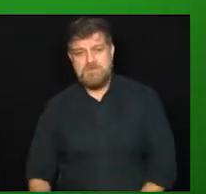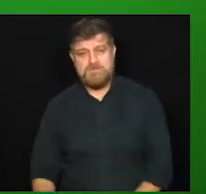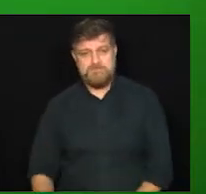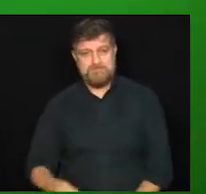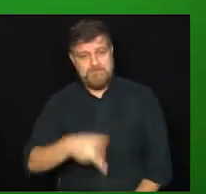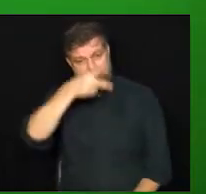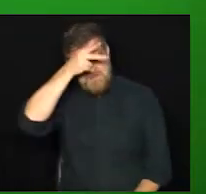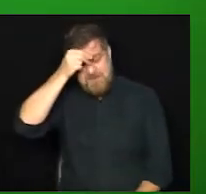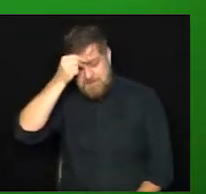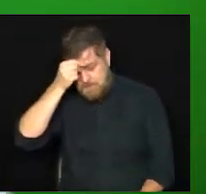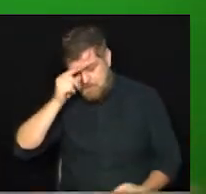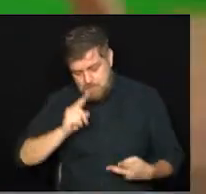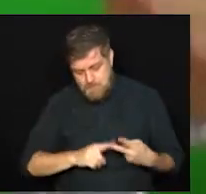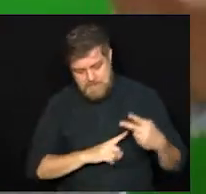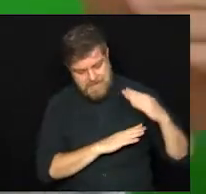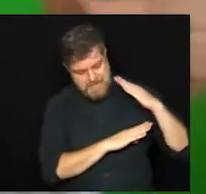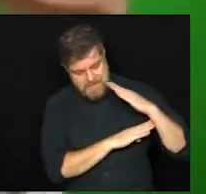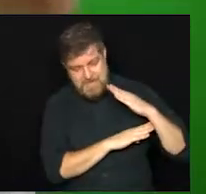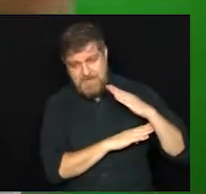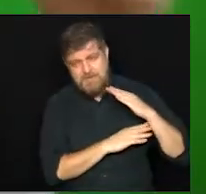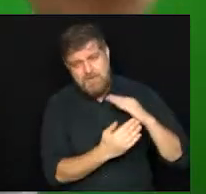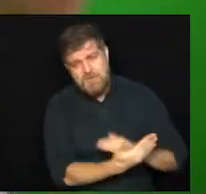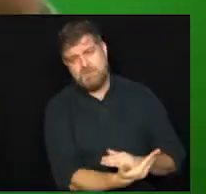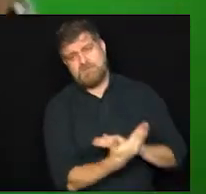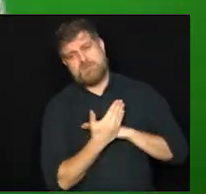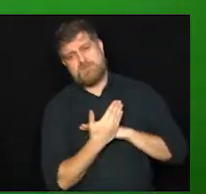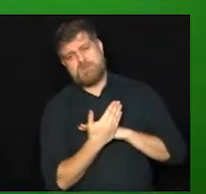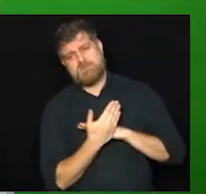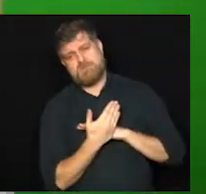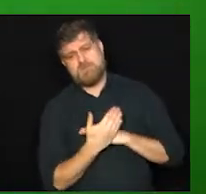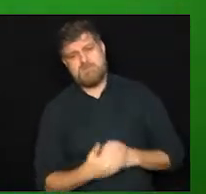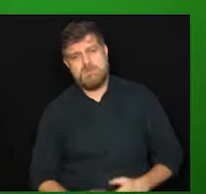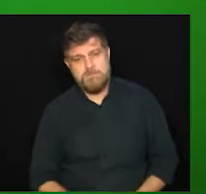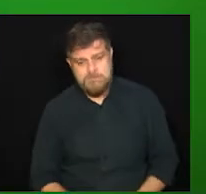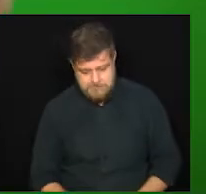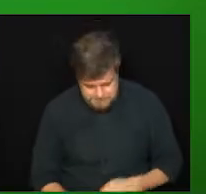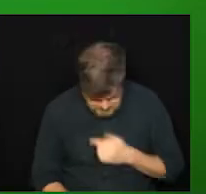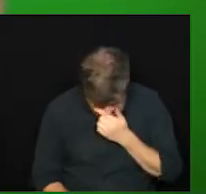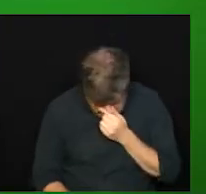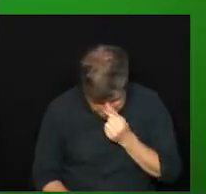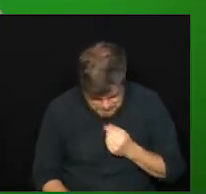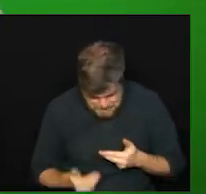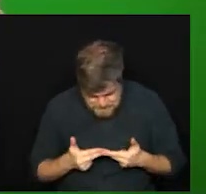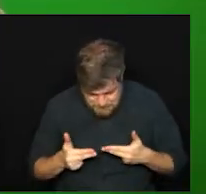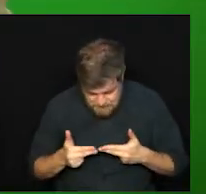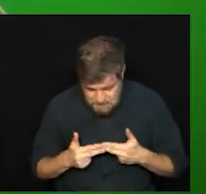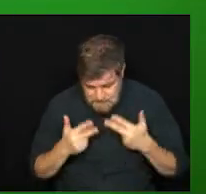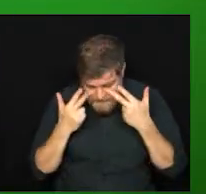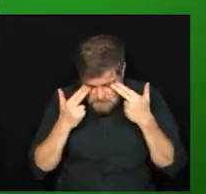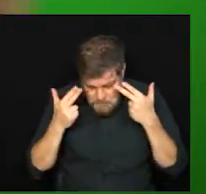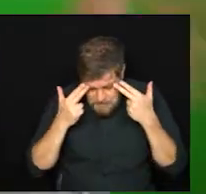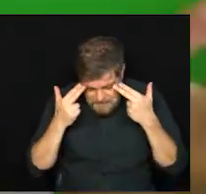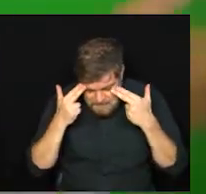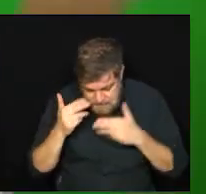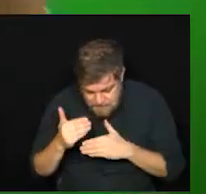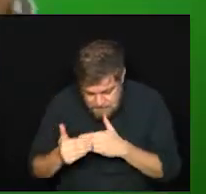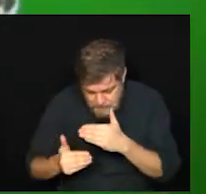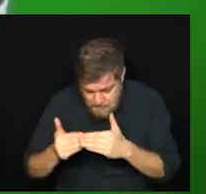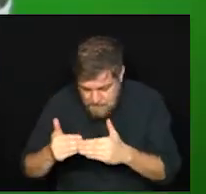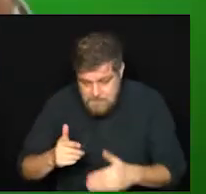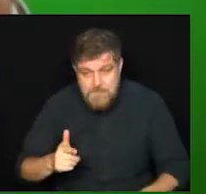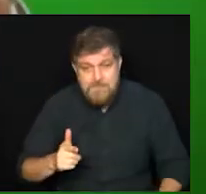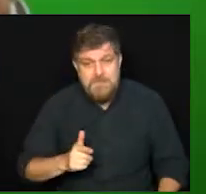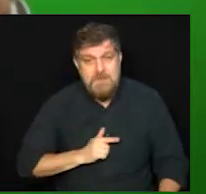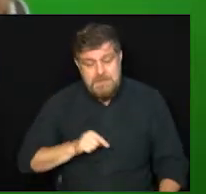executivo, que o legislativo nos ajude, assim que as coisas começar a normalizar, a captar mais eventos